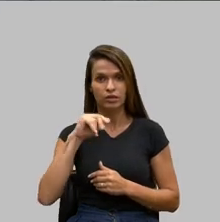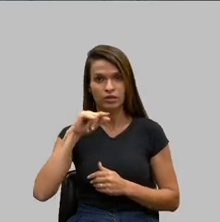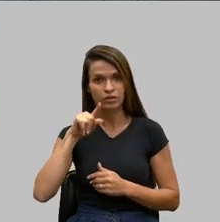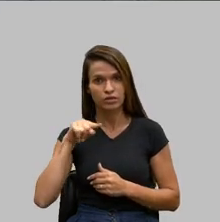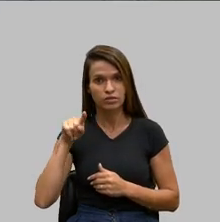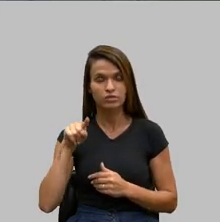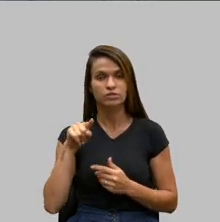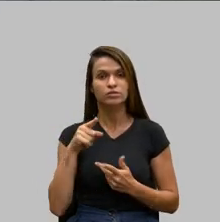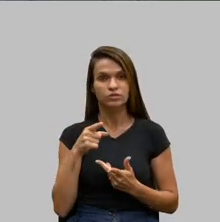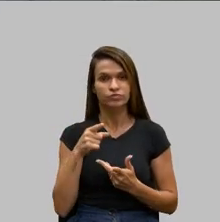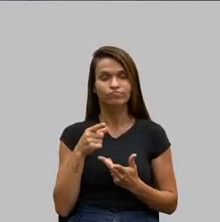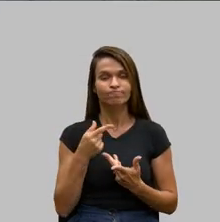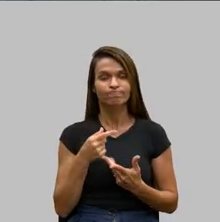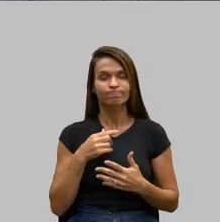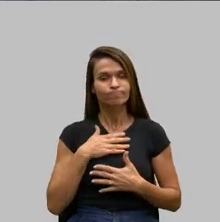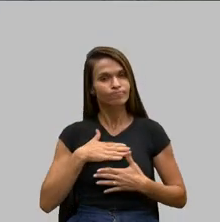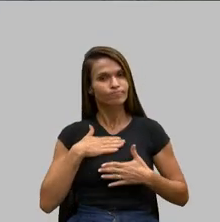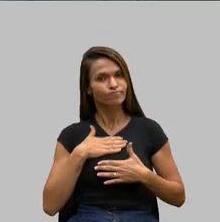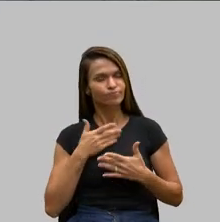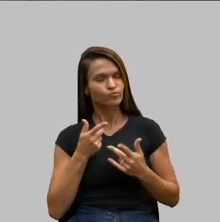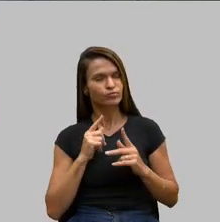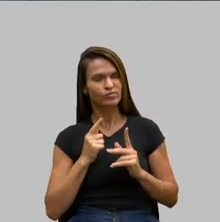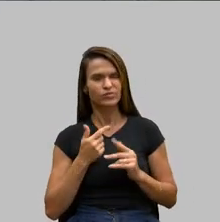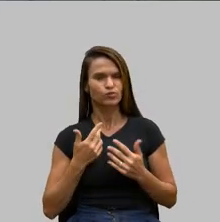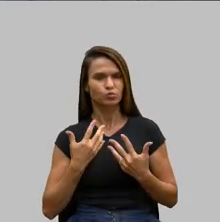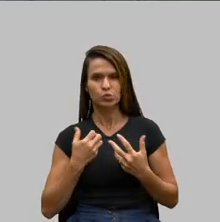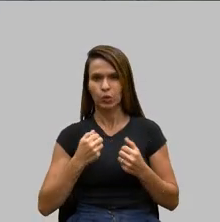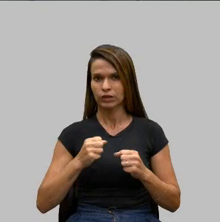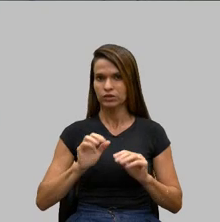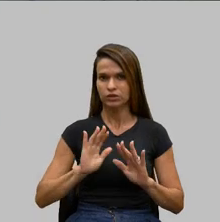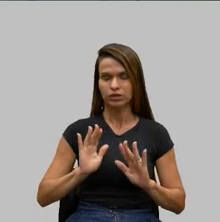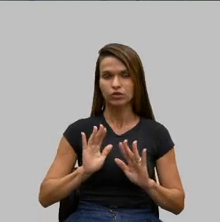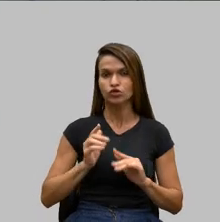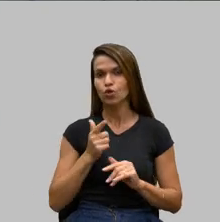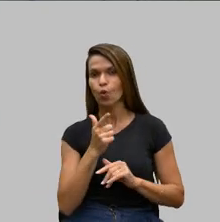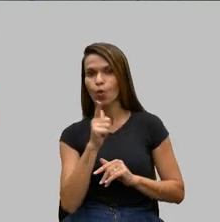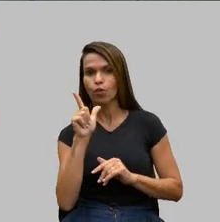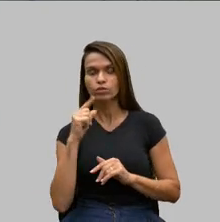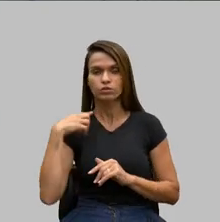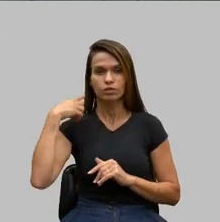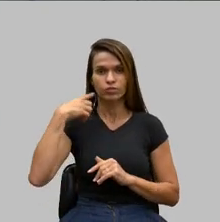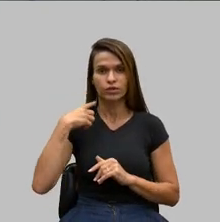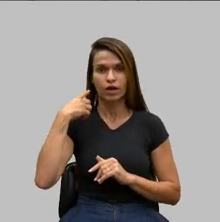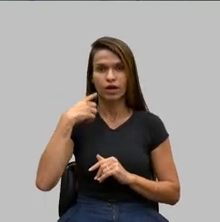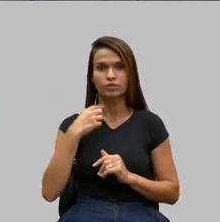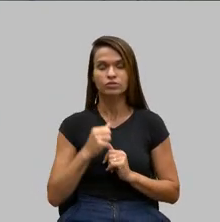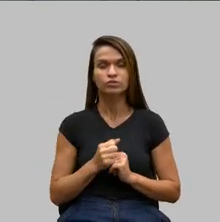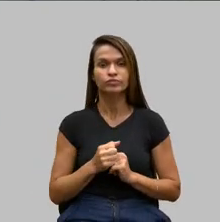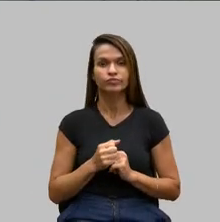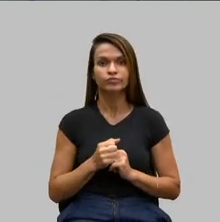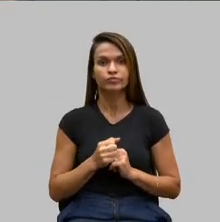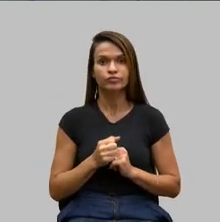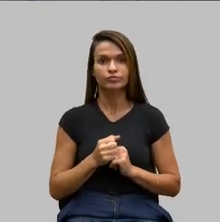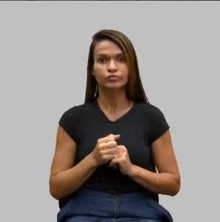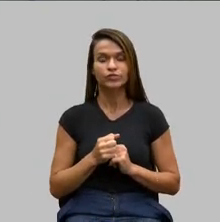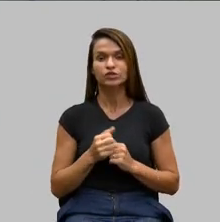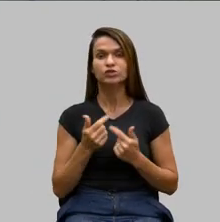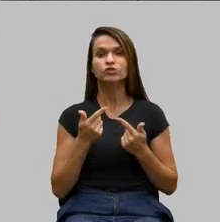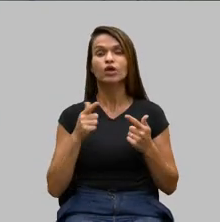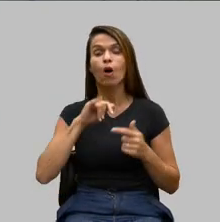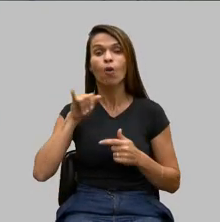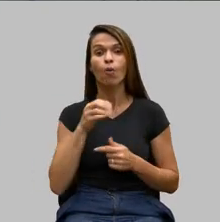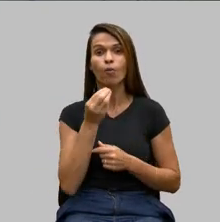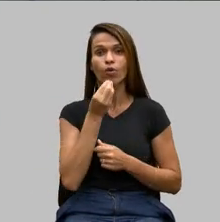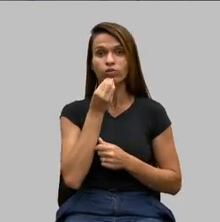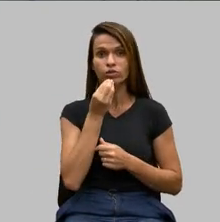insatisfação da nossa insatisfação pelo menos da minha e de outros Deputados de não temos a